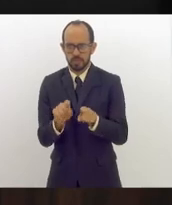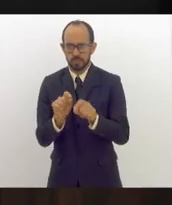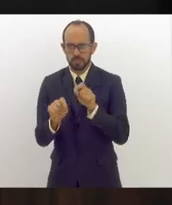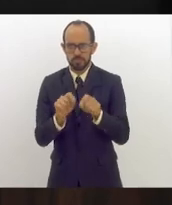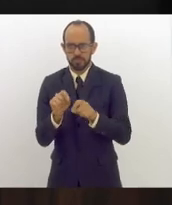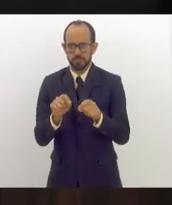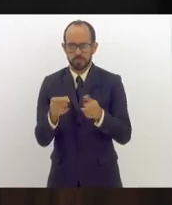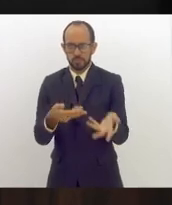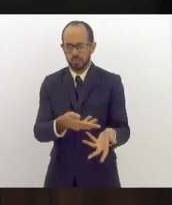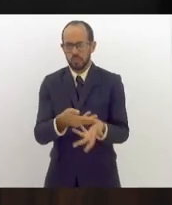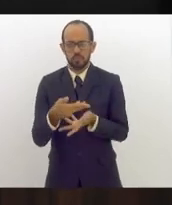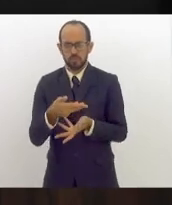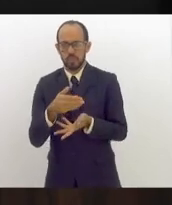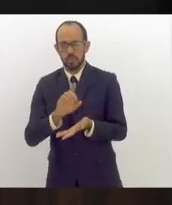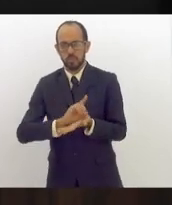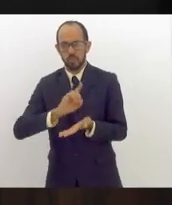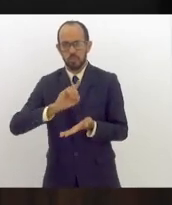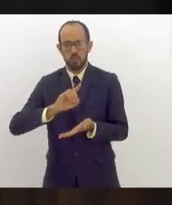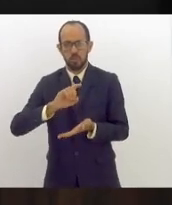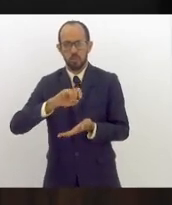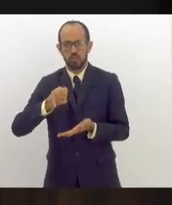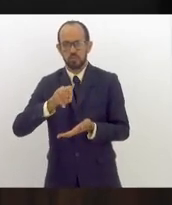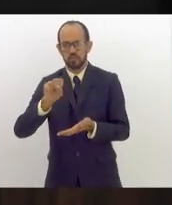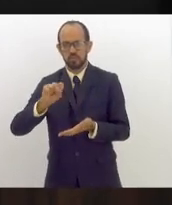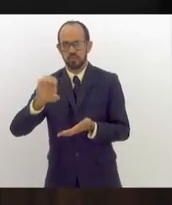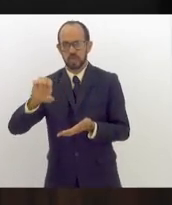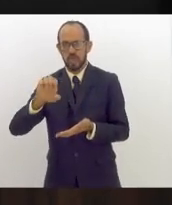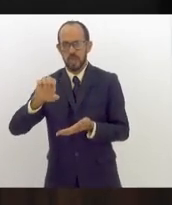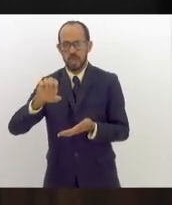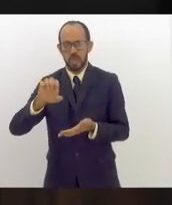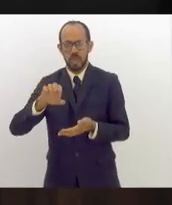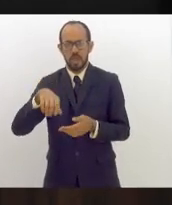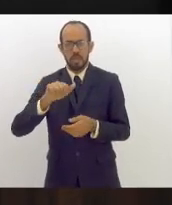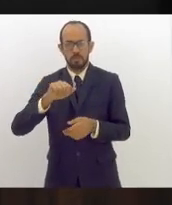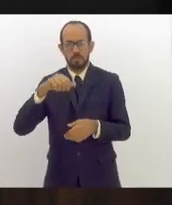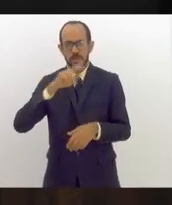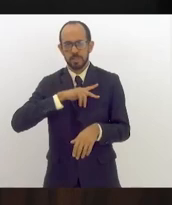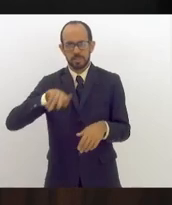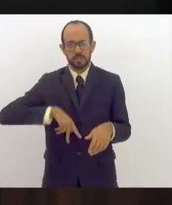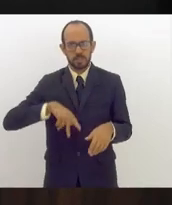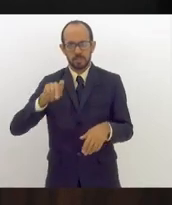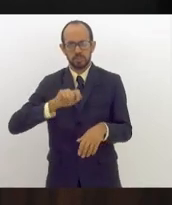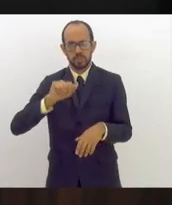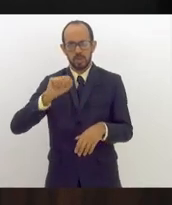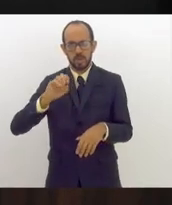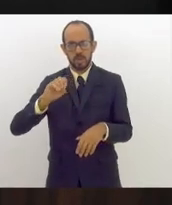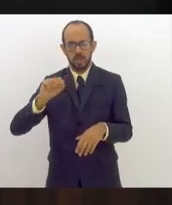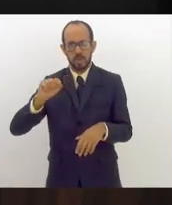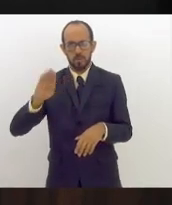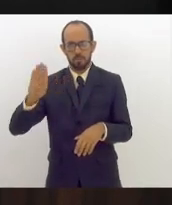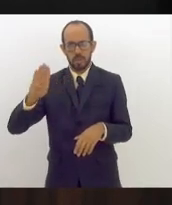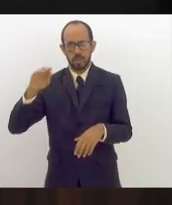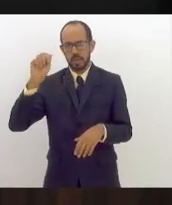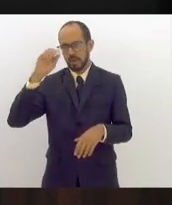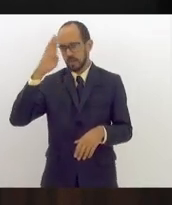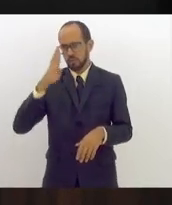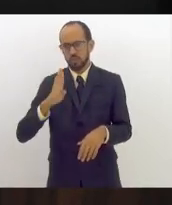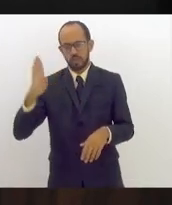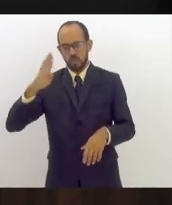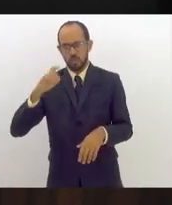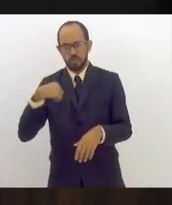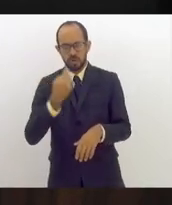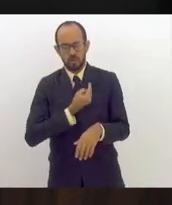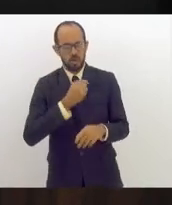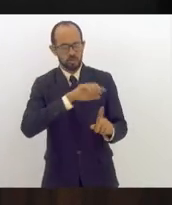chamar o Doutor José Alberto Simonetti presidente da OAB Nacional dizer mais uma vez Dr para nós é uma honra